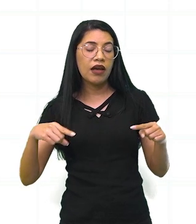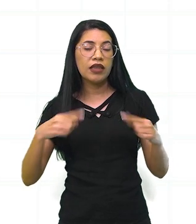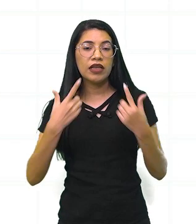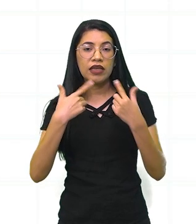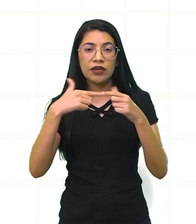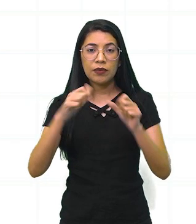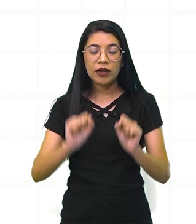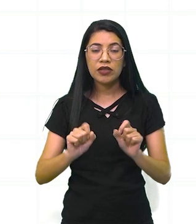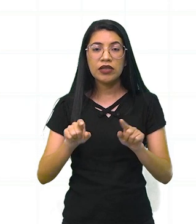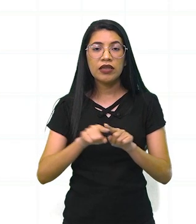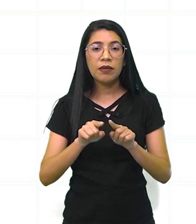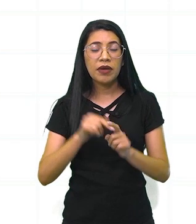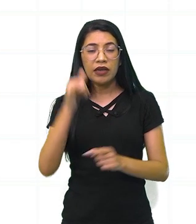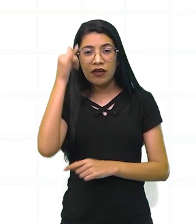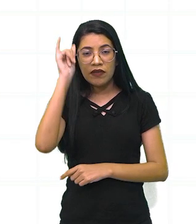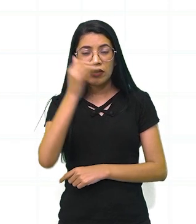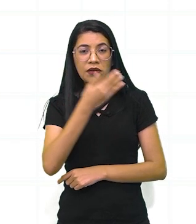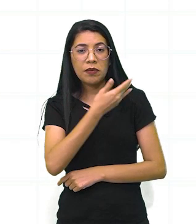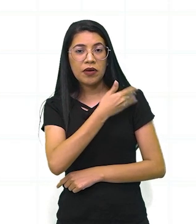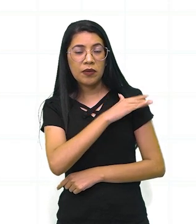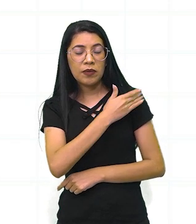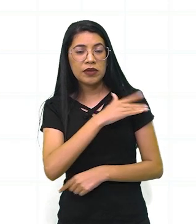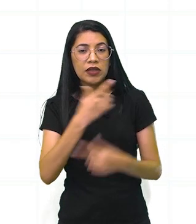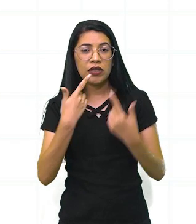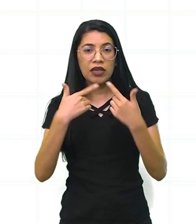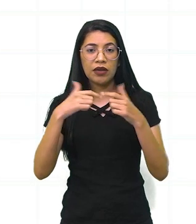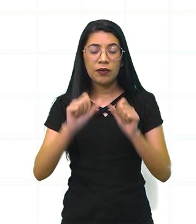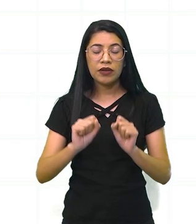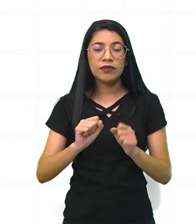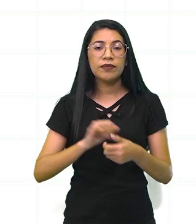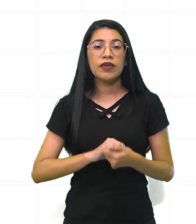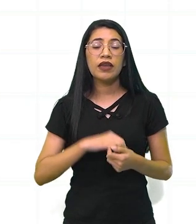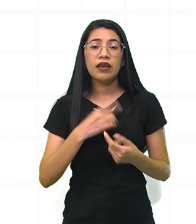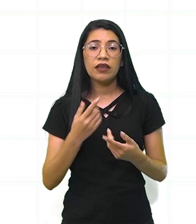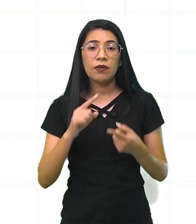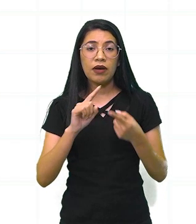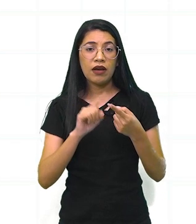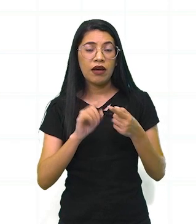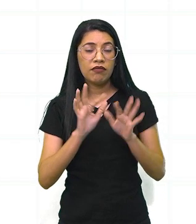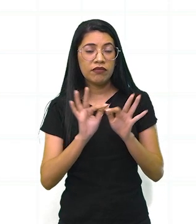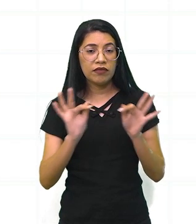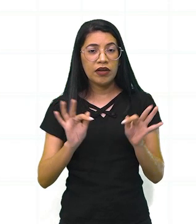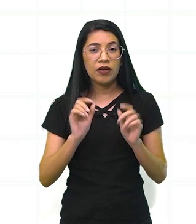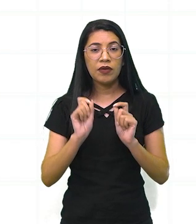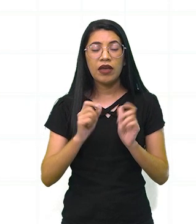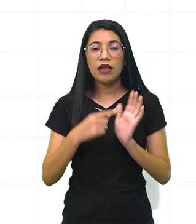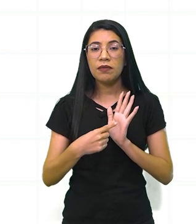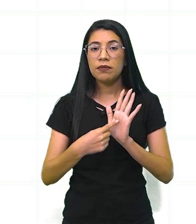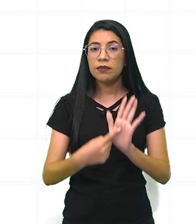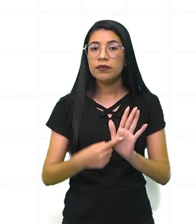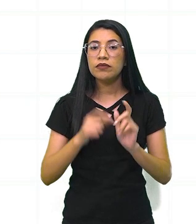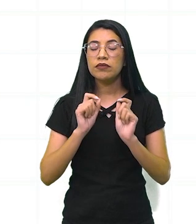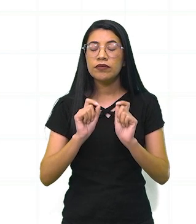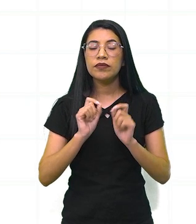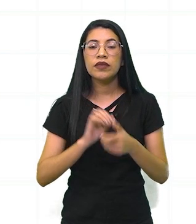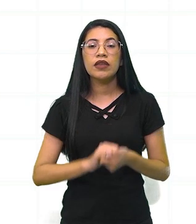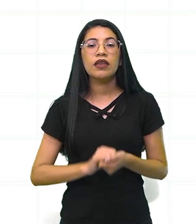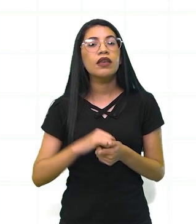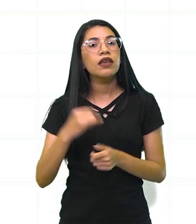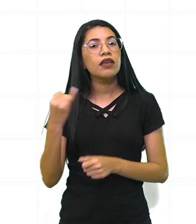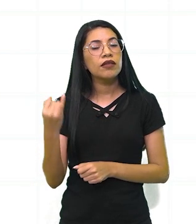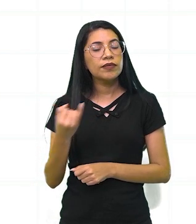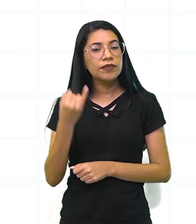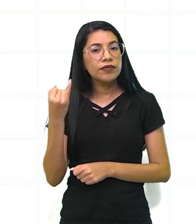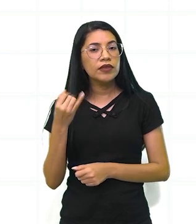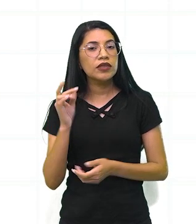e combatendo o preconceito linguístico essa afirmação essa afirmativa então aí ela enfatiza a importância